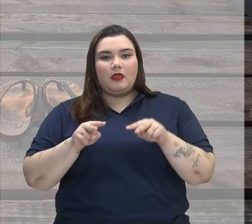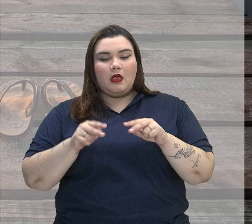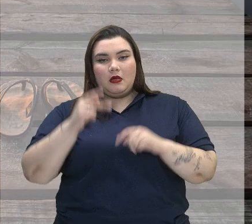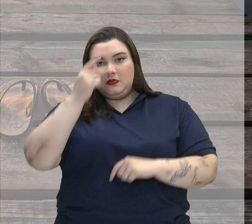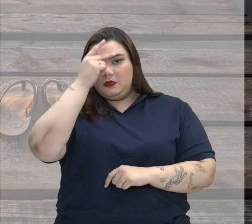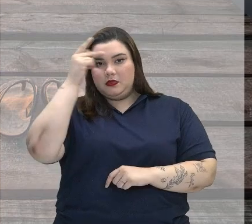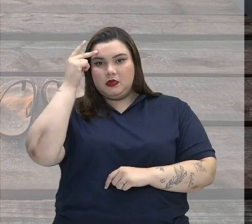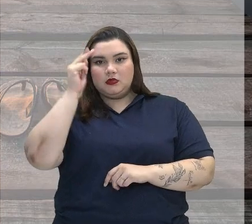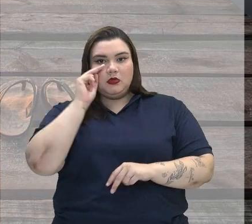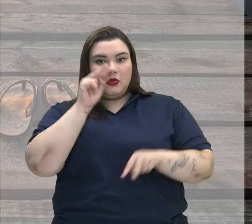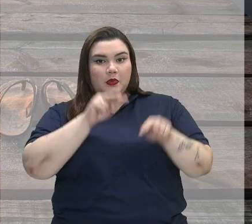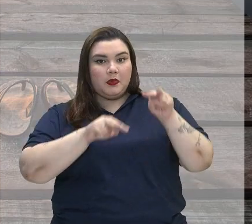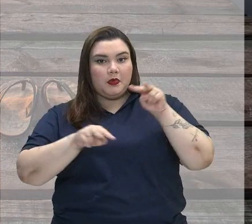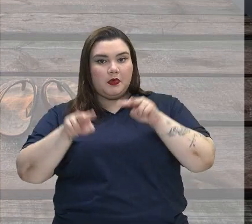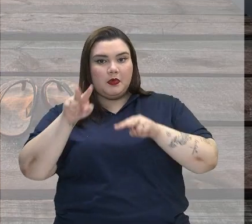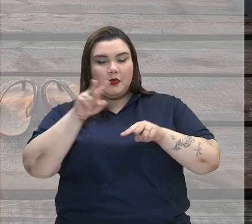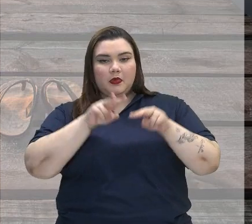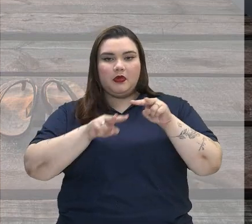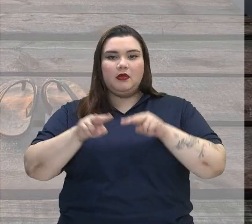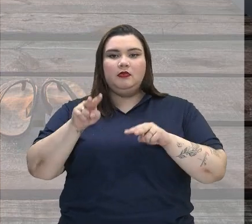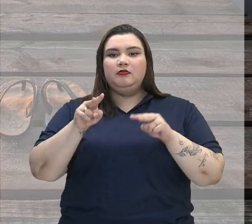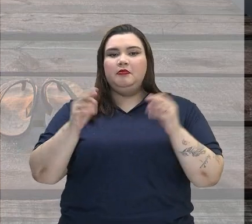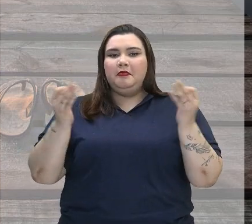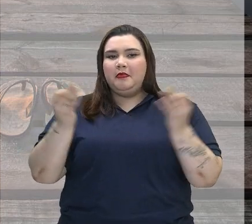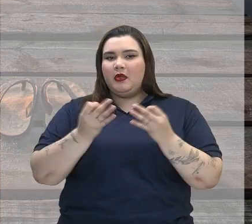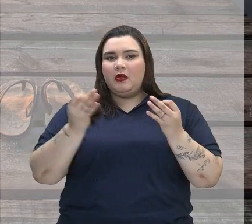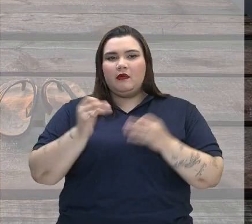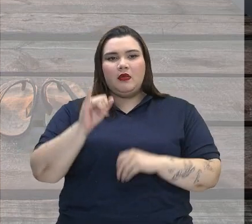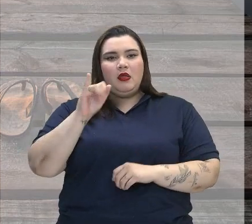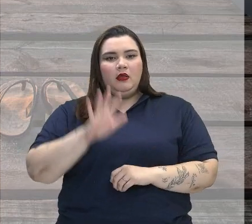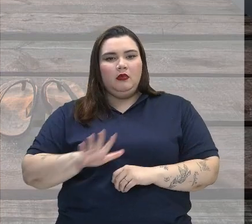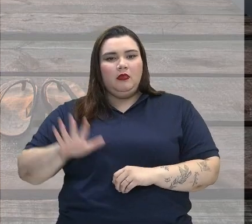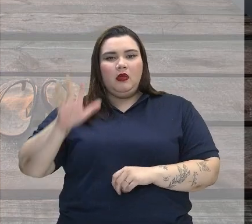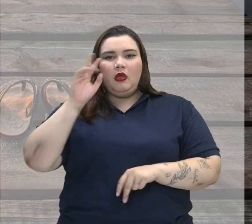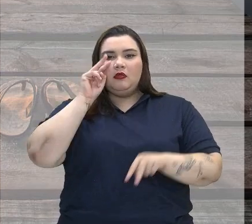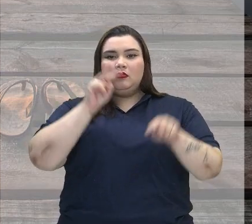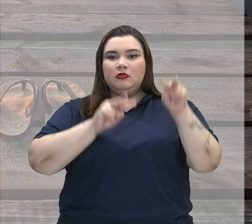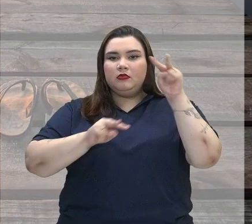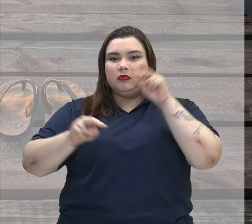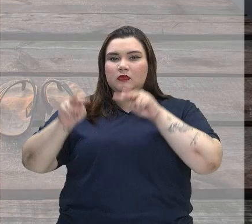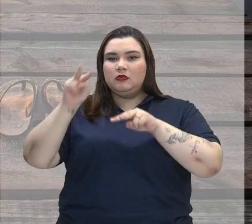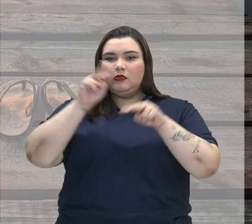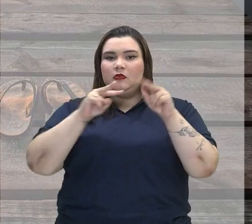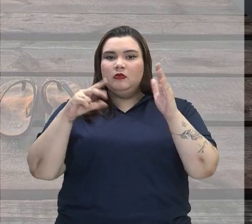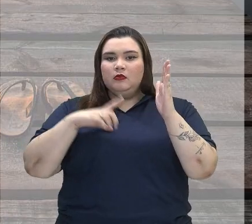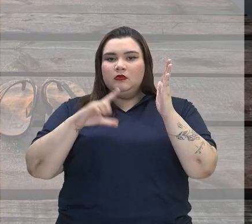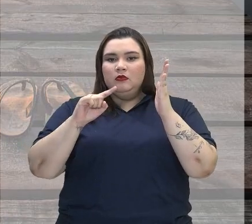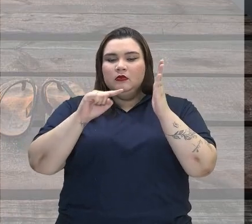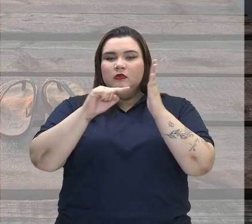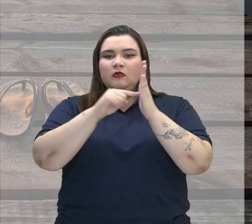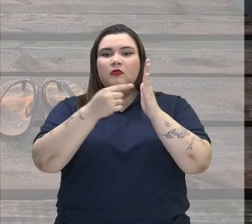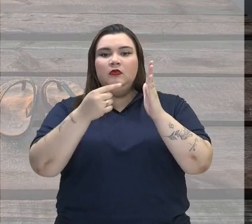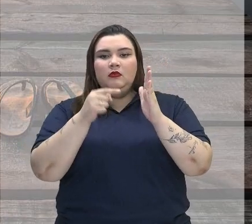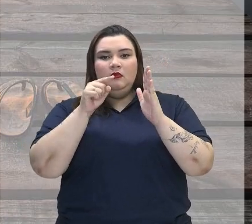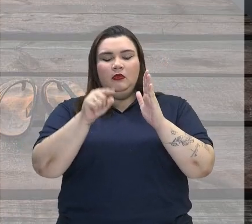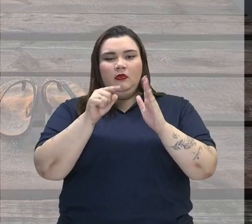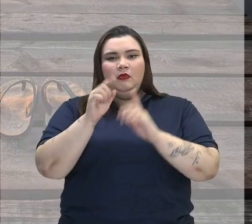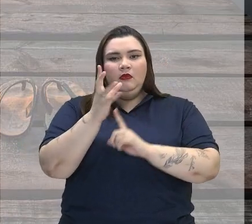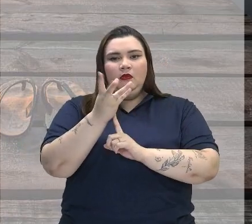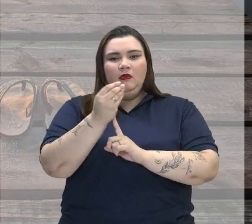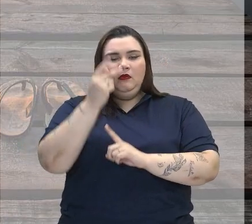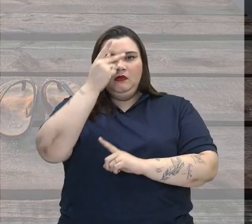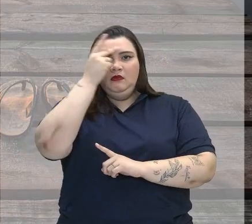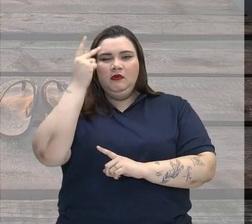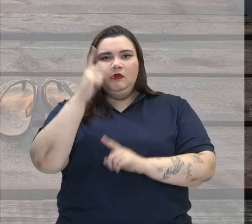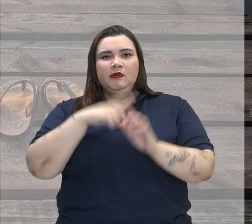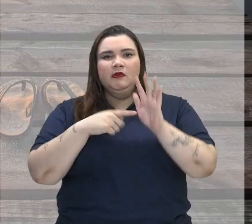que acontece? Ele passeia por toda essa imagem, até chegar a um ponto que o fotógrafo ou o artista definiu como